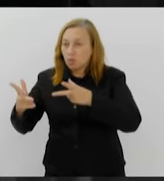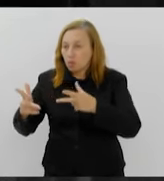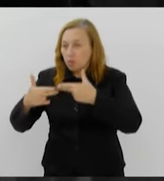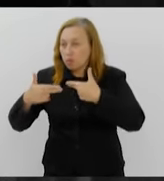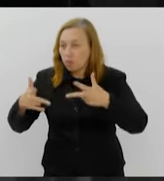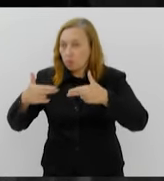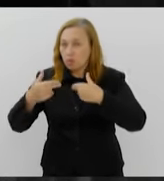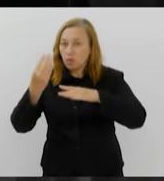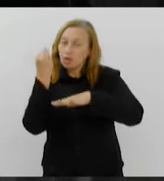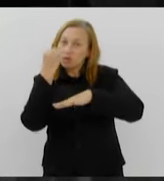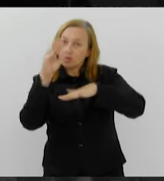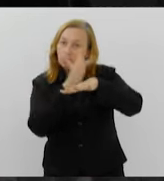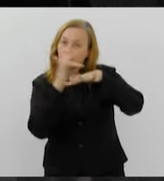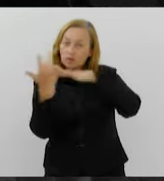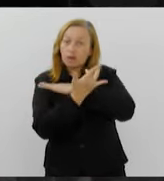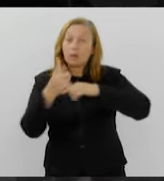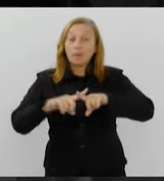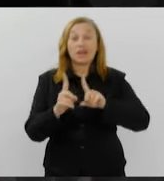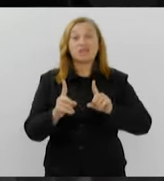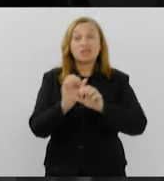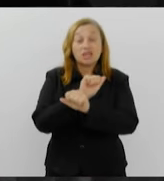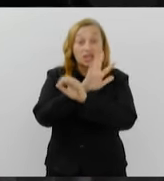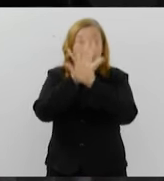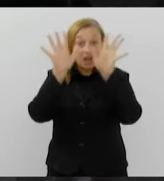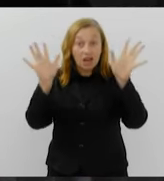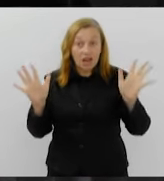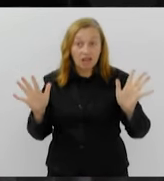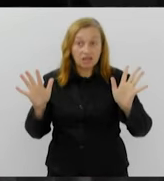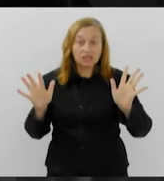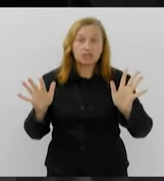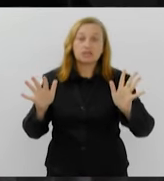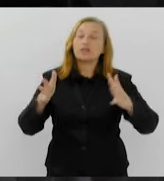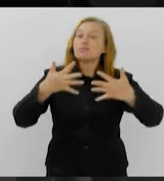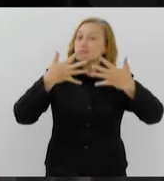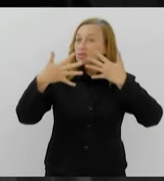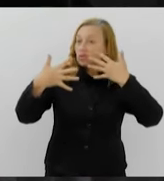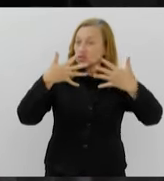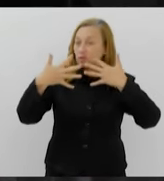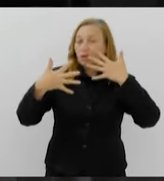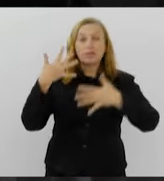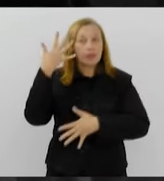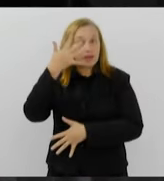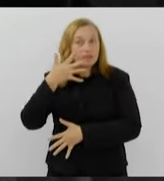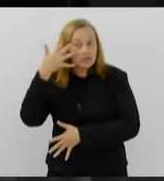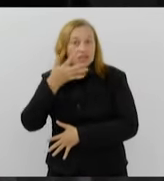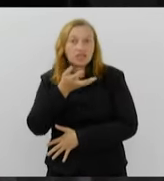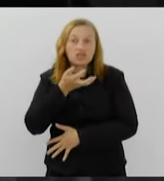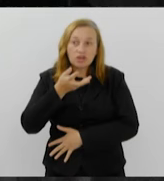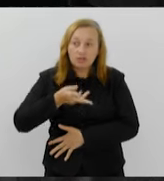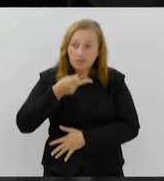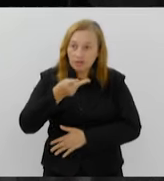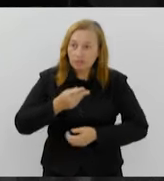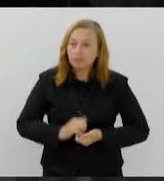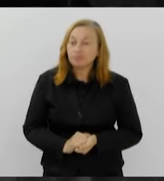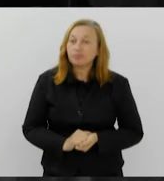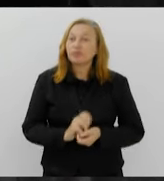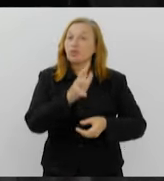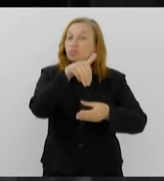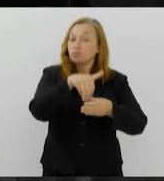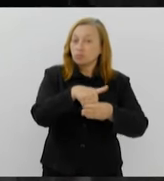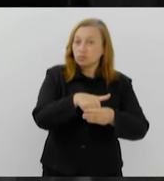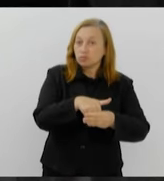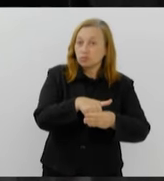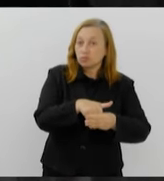expressasse de forma Clara límpida transparente a mensagem que quero passar aos eleitores